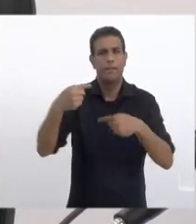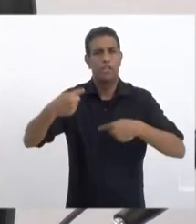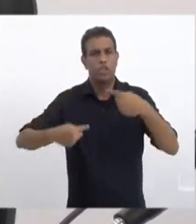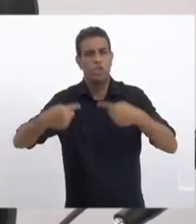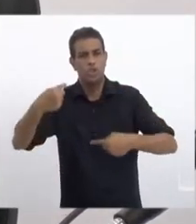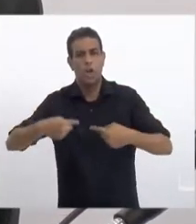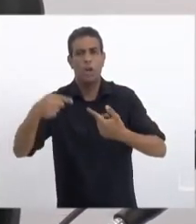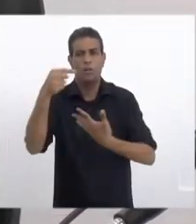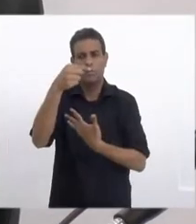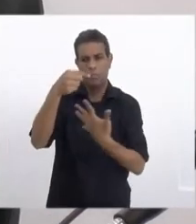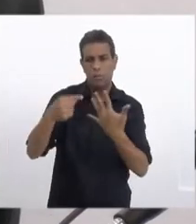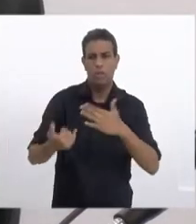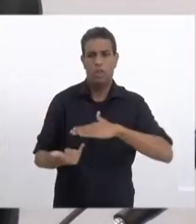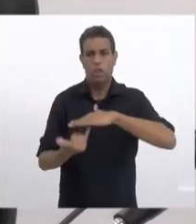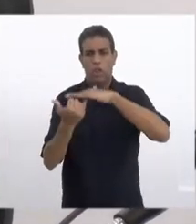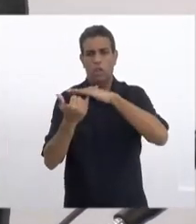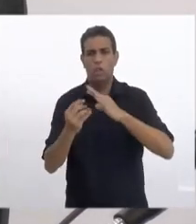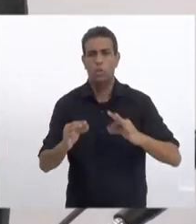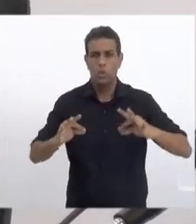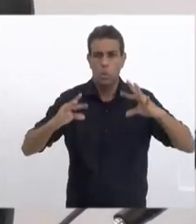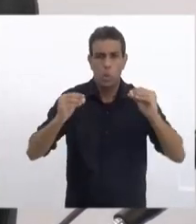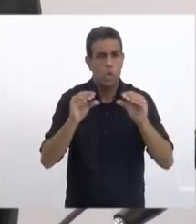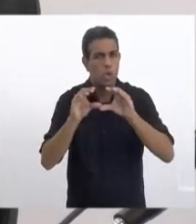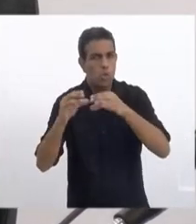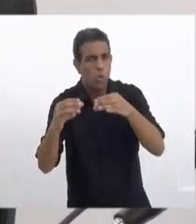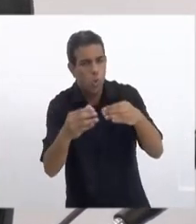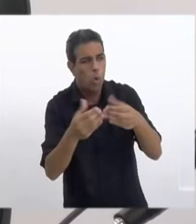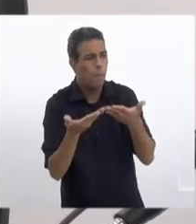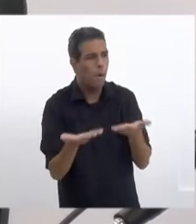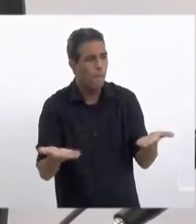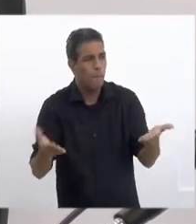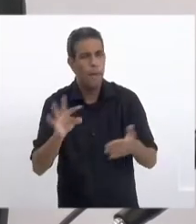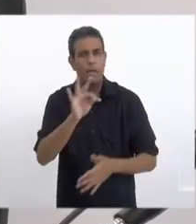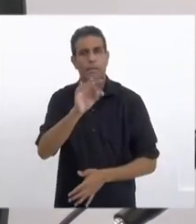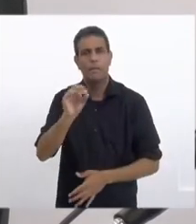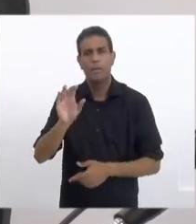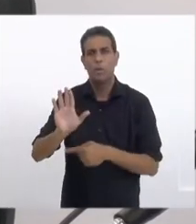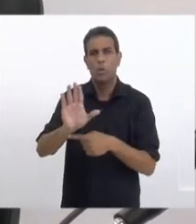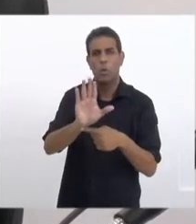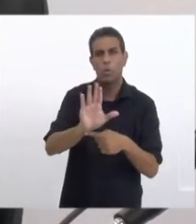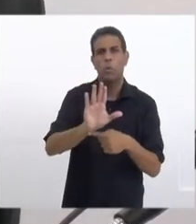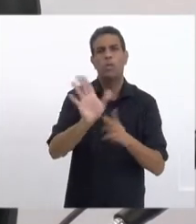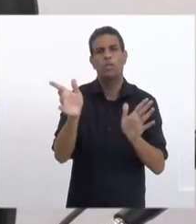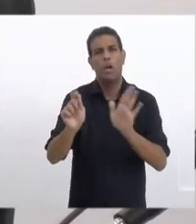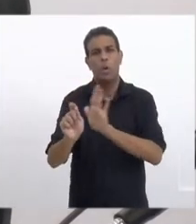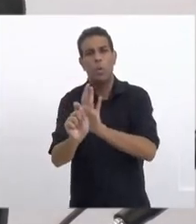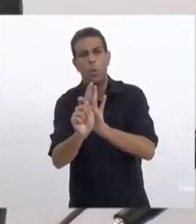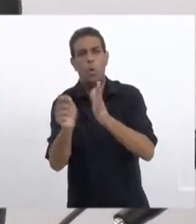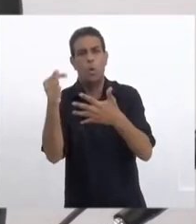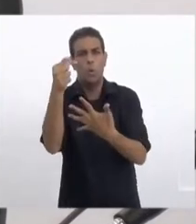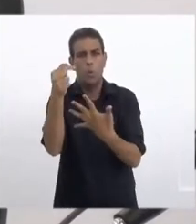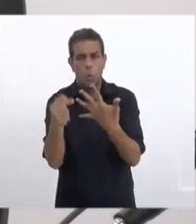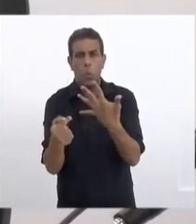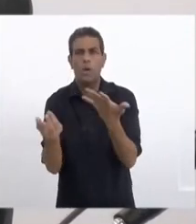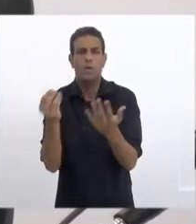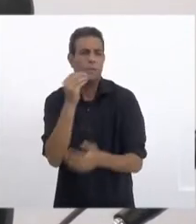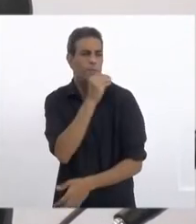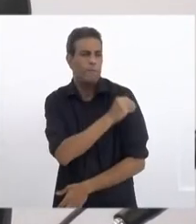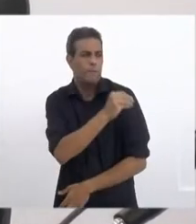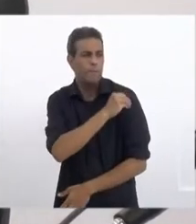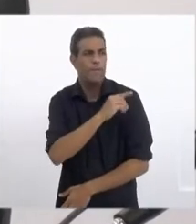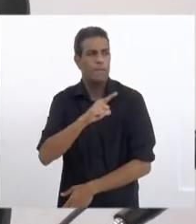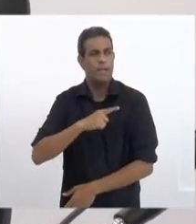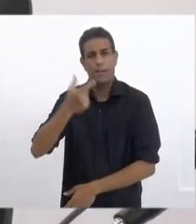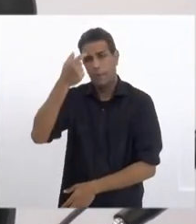diálogo institucional com instituições, com comunidades terapêuticas, com grupos de autoajuda, como os narcóticos anônimos e os alcoólicos anônimos, porque a